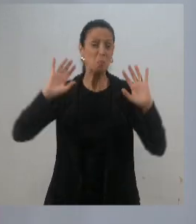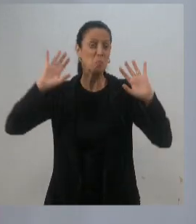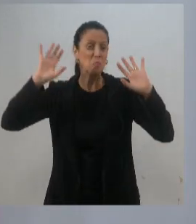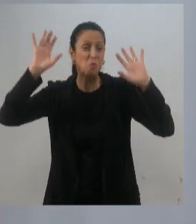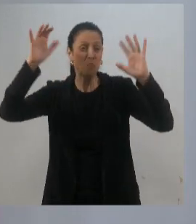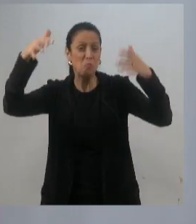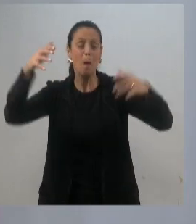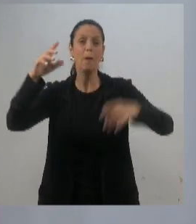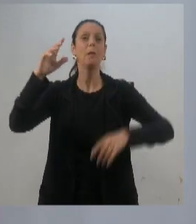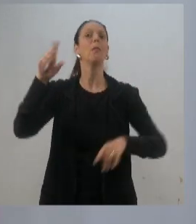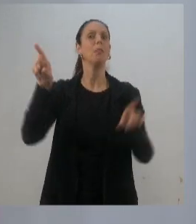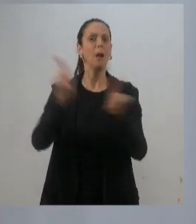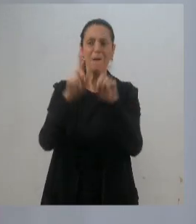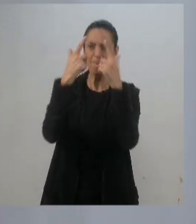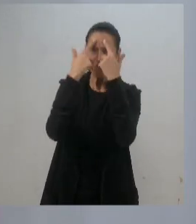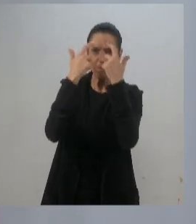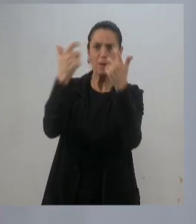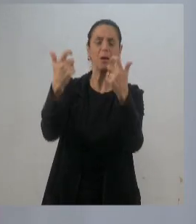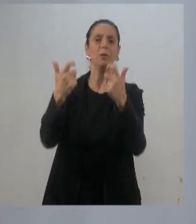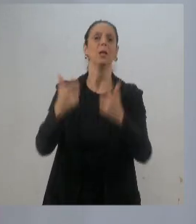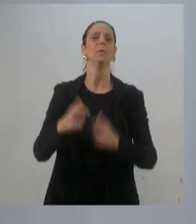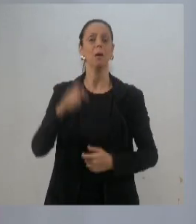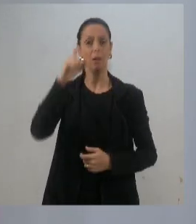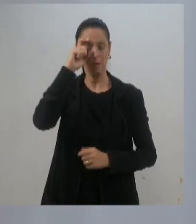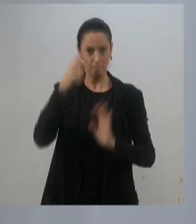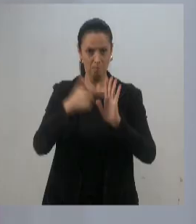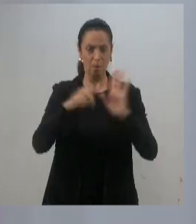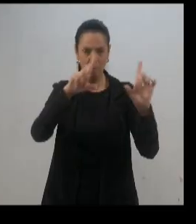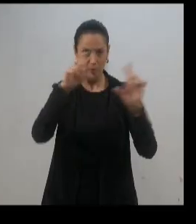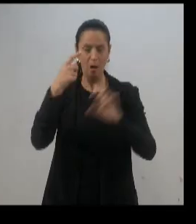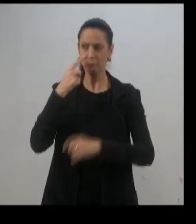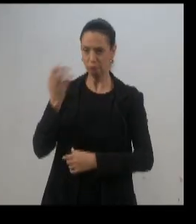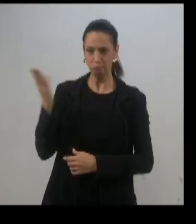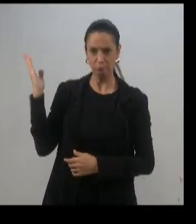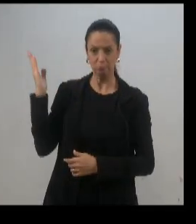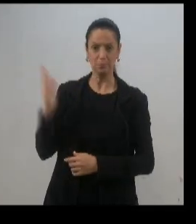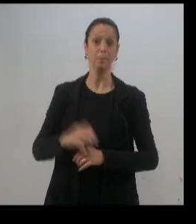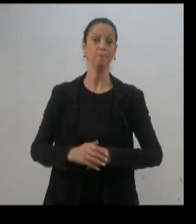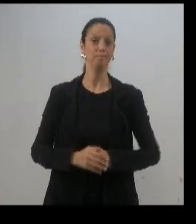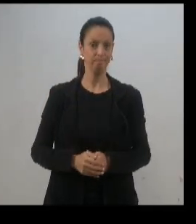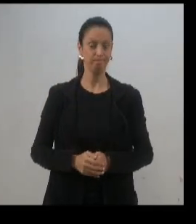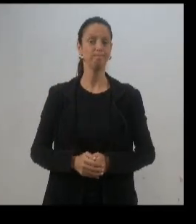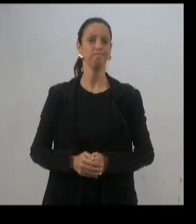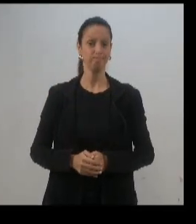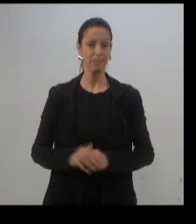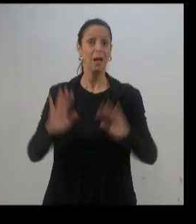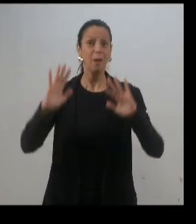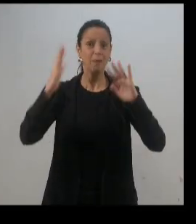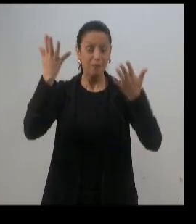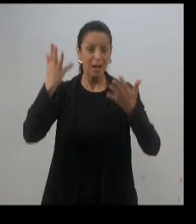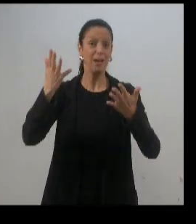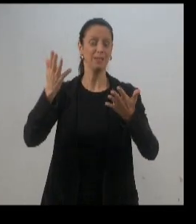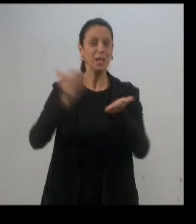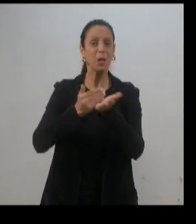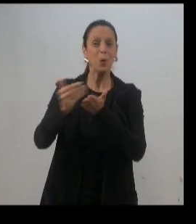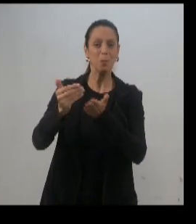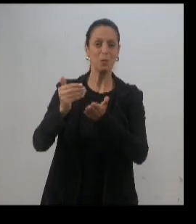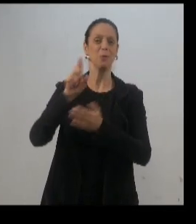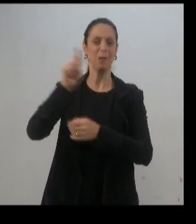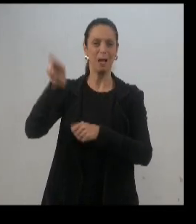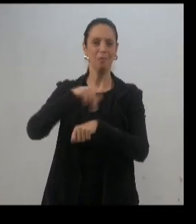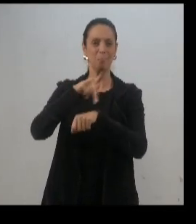e violência. Ari, por favor, nós temos fotos. A festa aqui é originária de um povo que